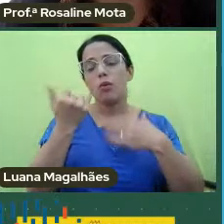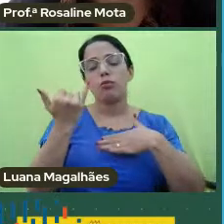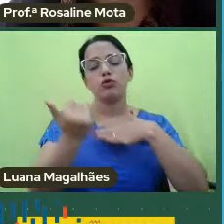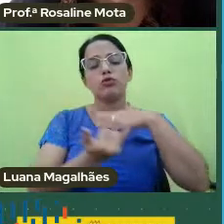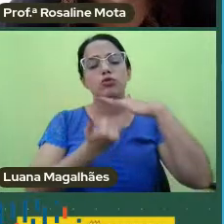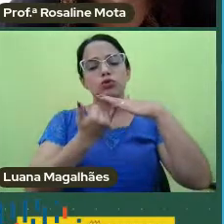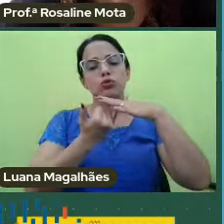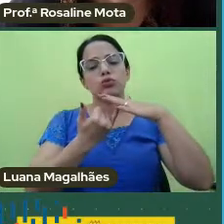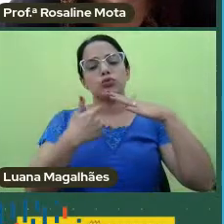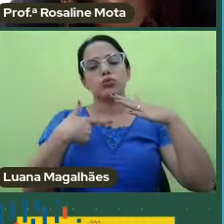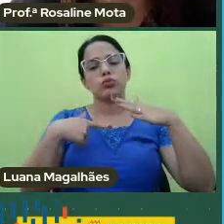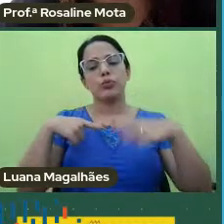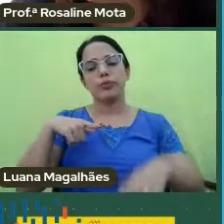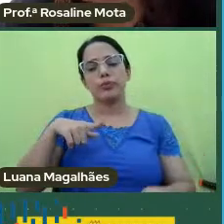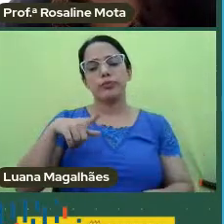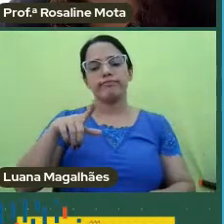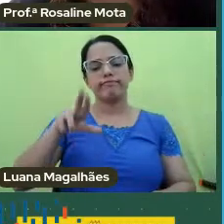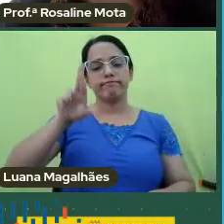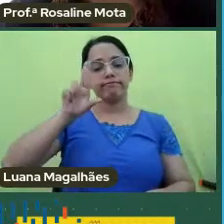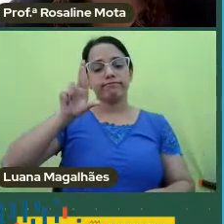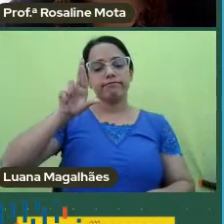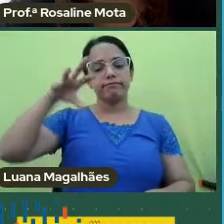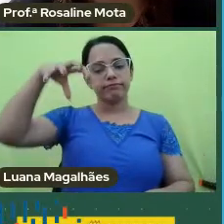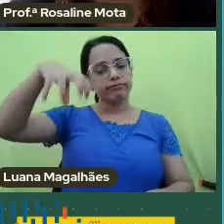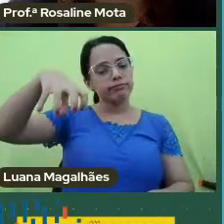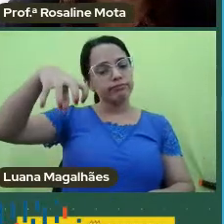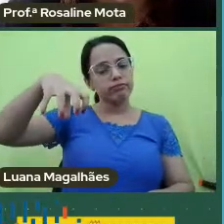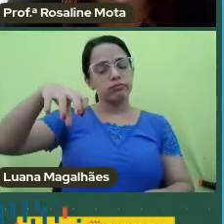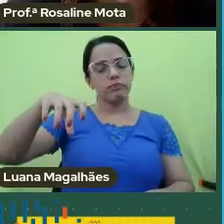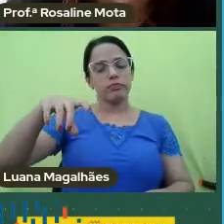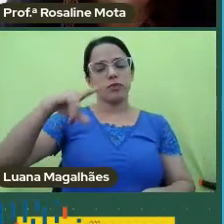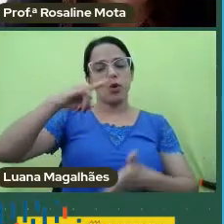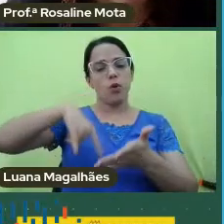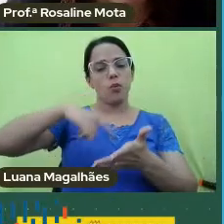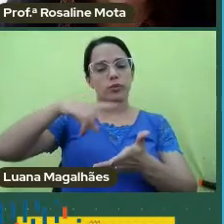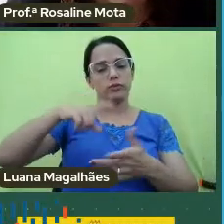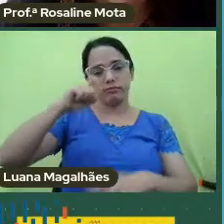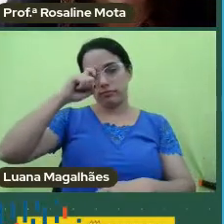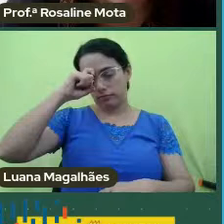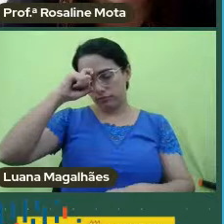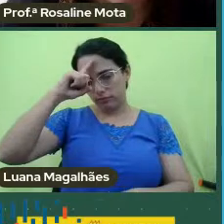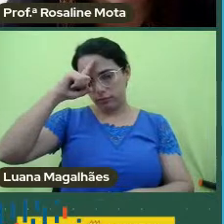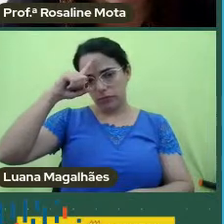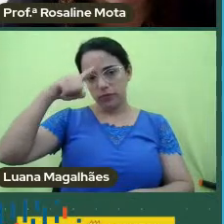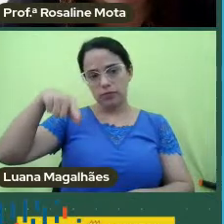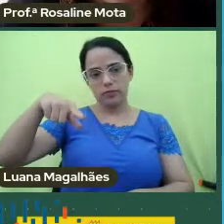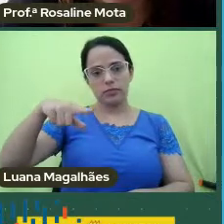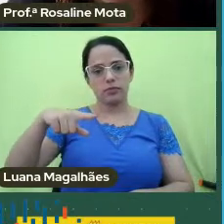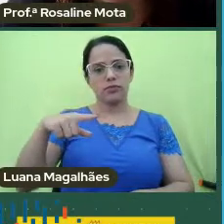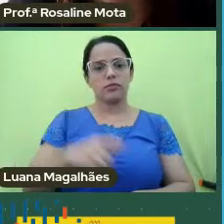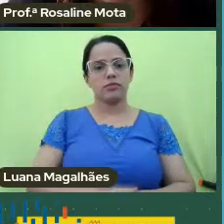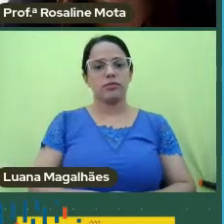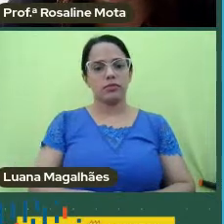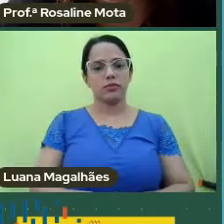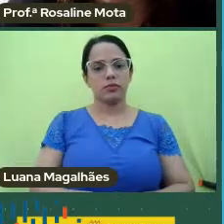de centros de documentação clínica. No âmbito da Empresa Brasileira de Serviços Hospitalares, a EBSER,